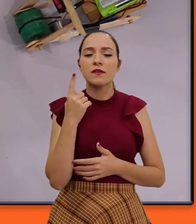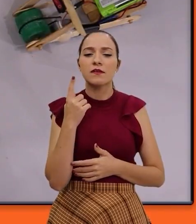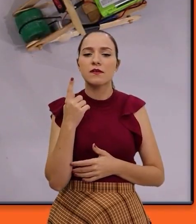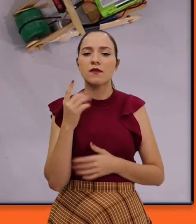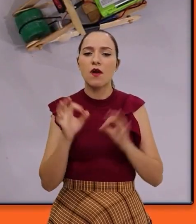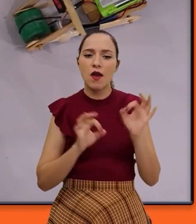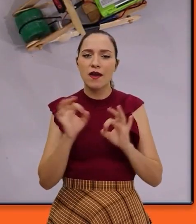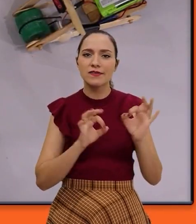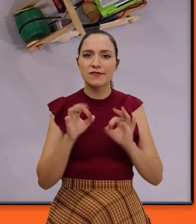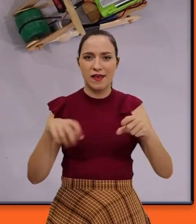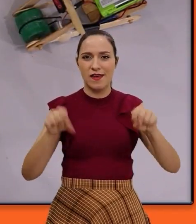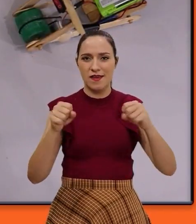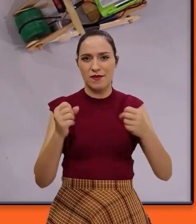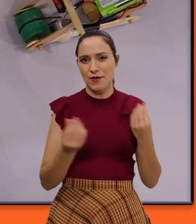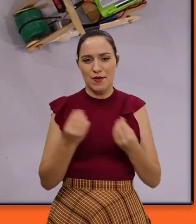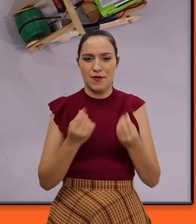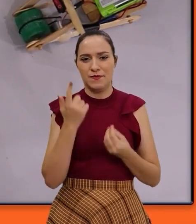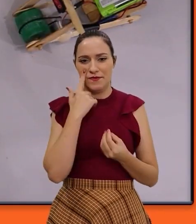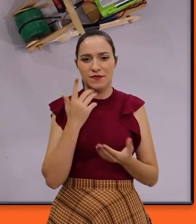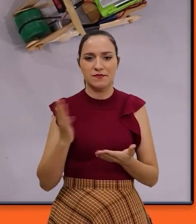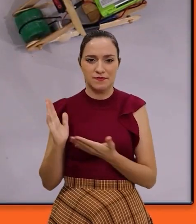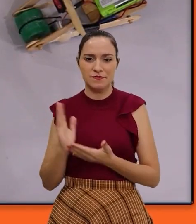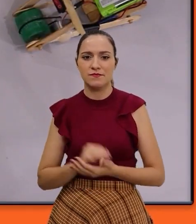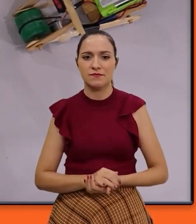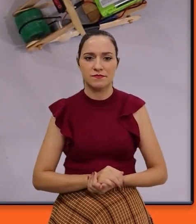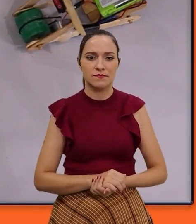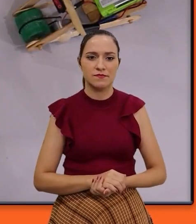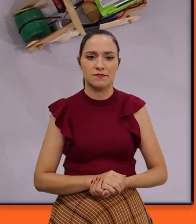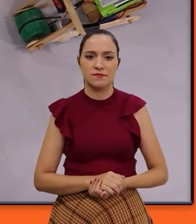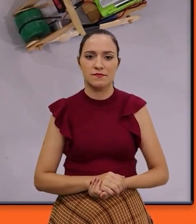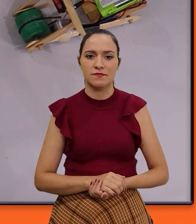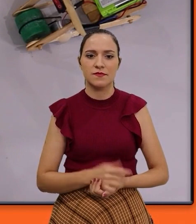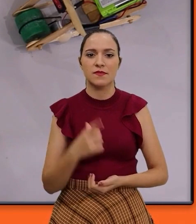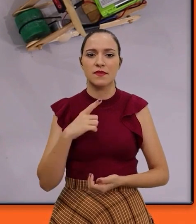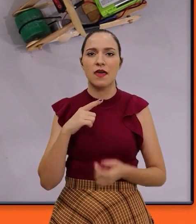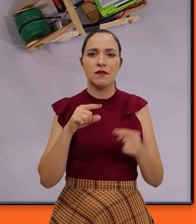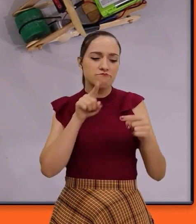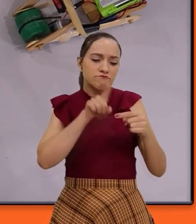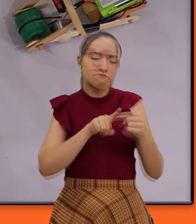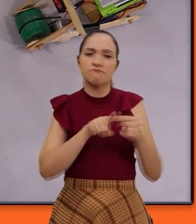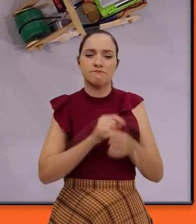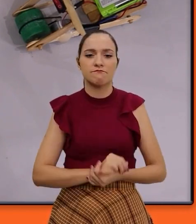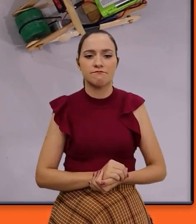A gente vai fazer aqui a colagem do nosso liga-desliga, né?